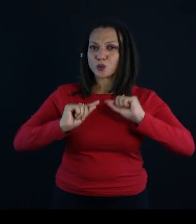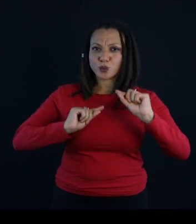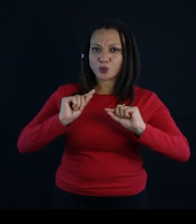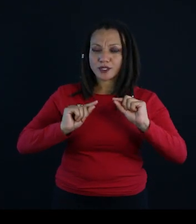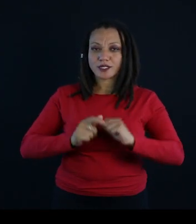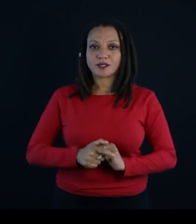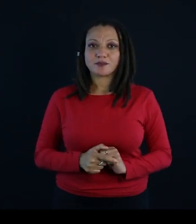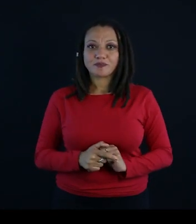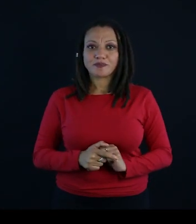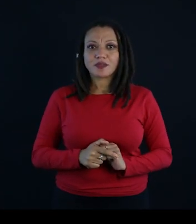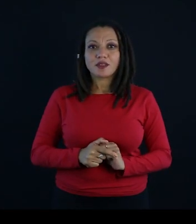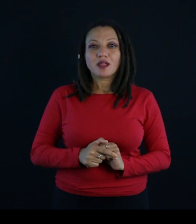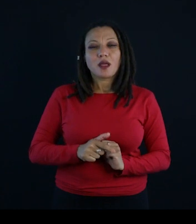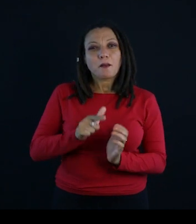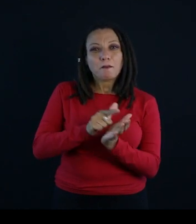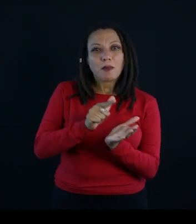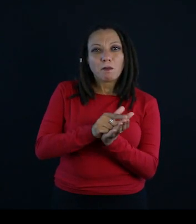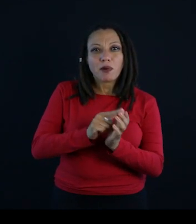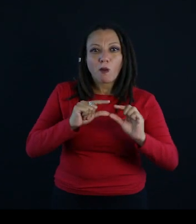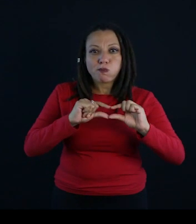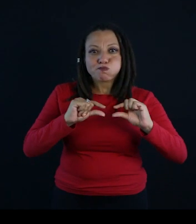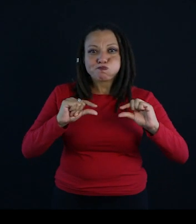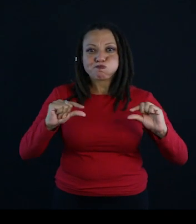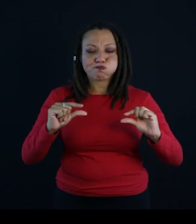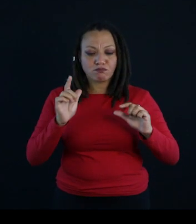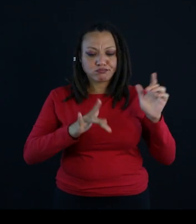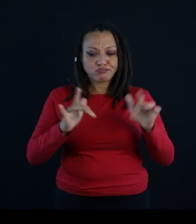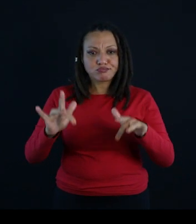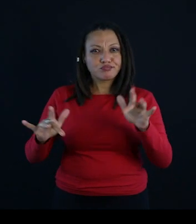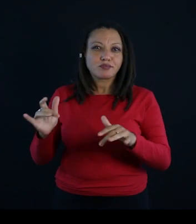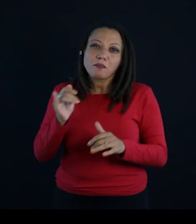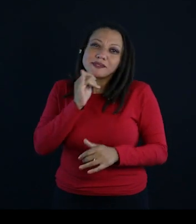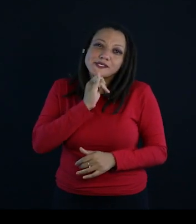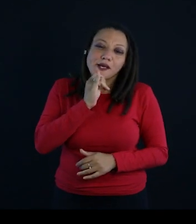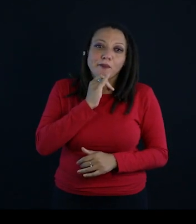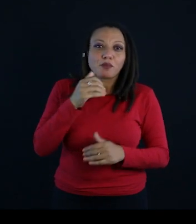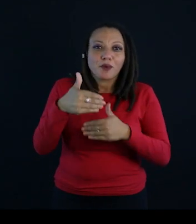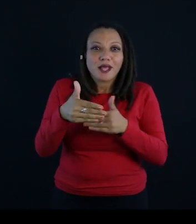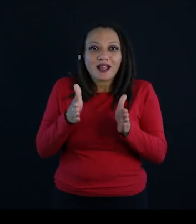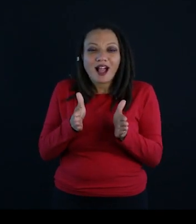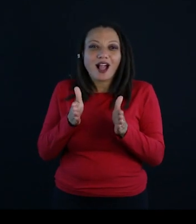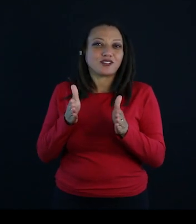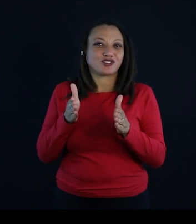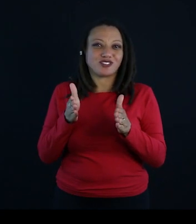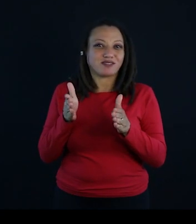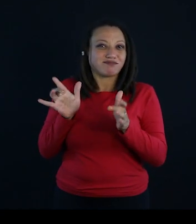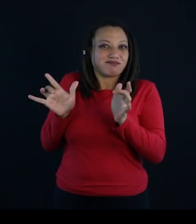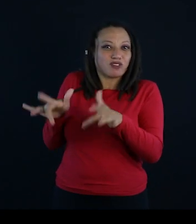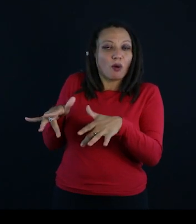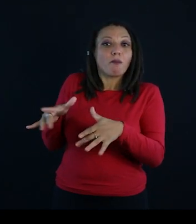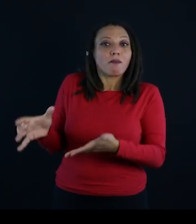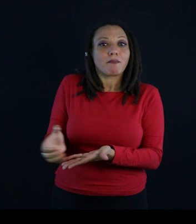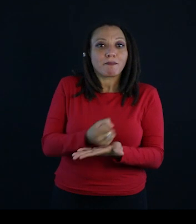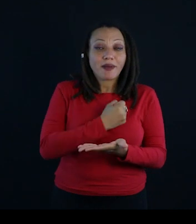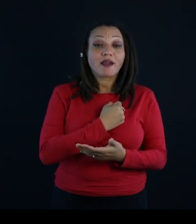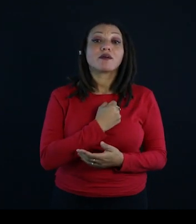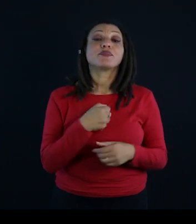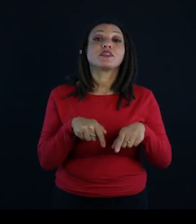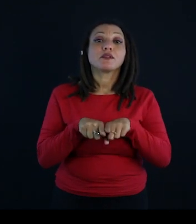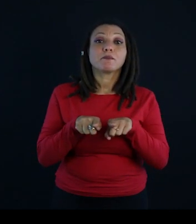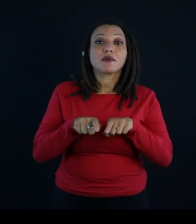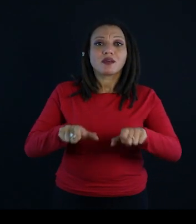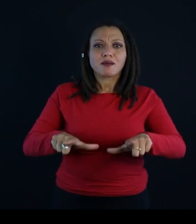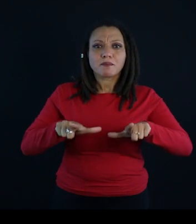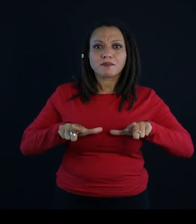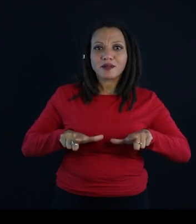de pequenos retalhos de papelão, o que você tiver em casa, de embalagens, um pedacinho de papel branco, pode ser cartolina, pode ser